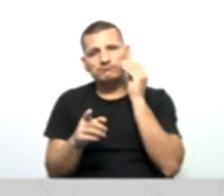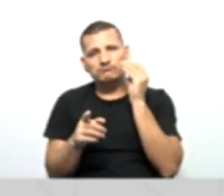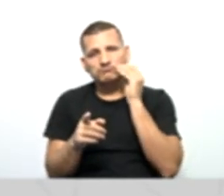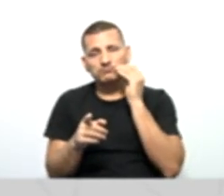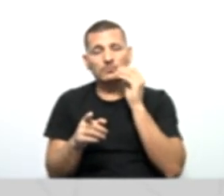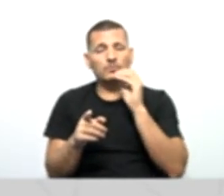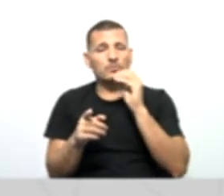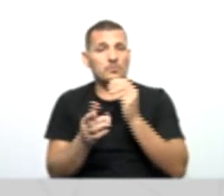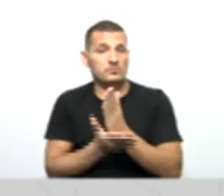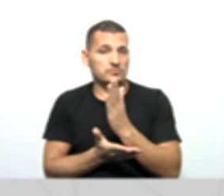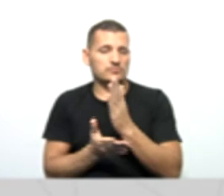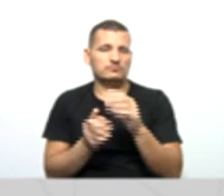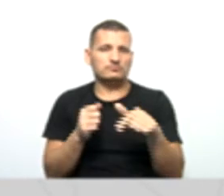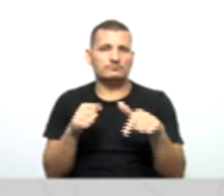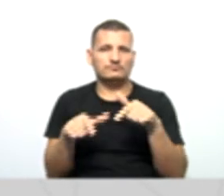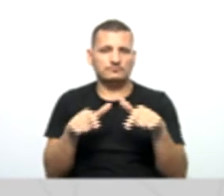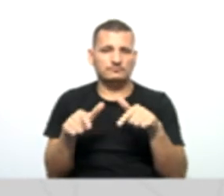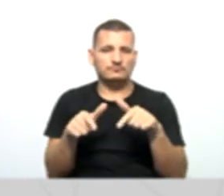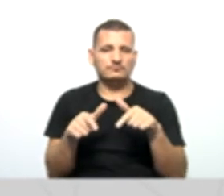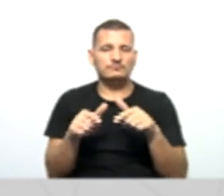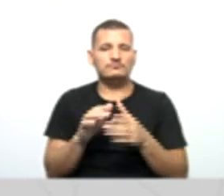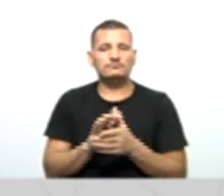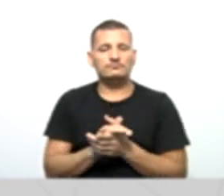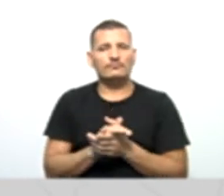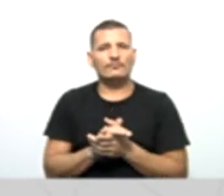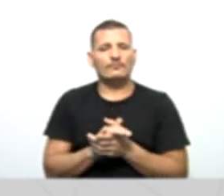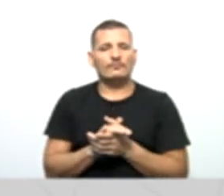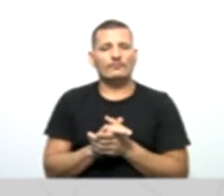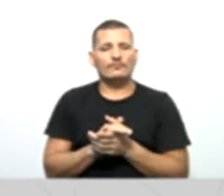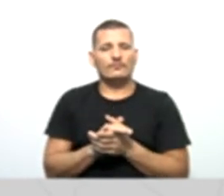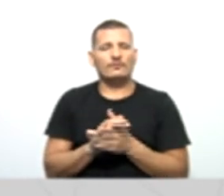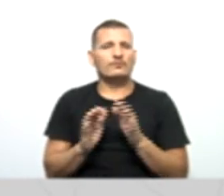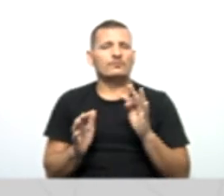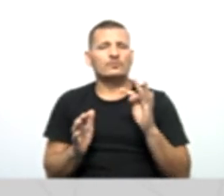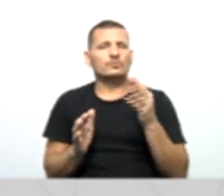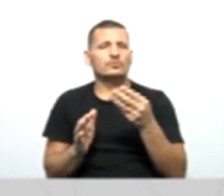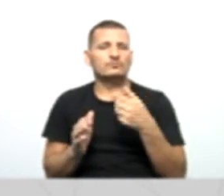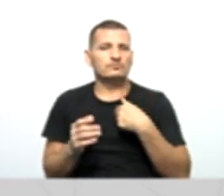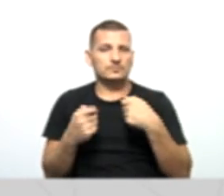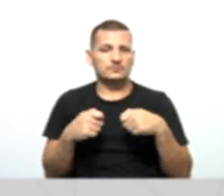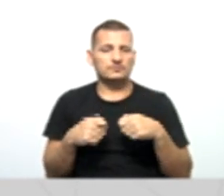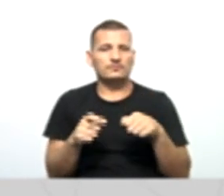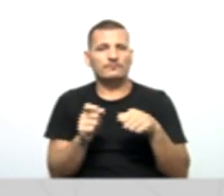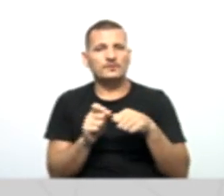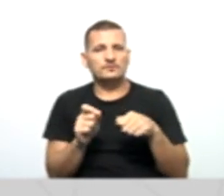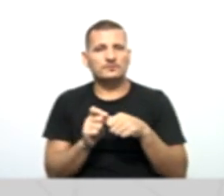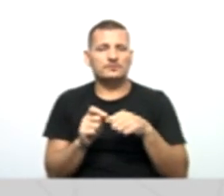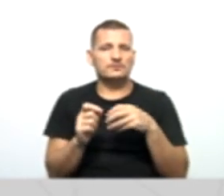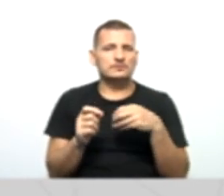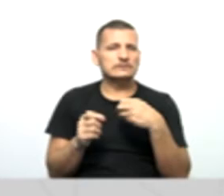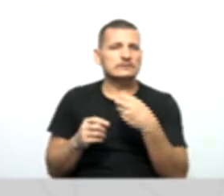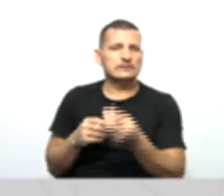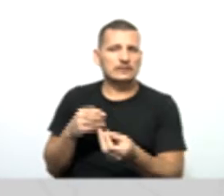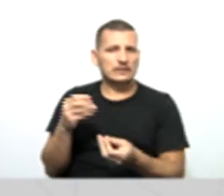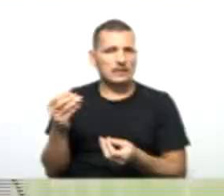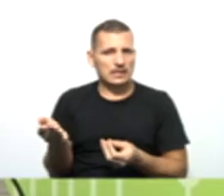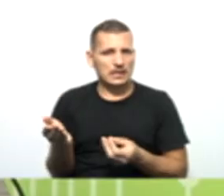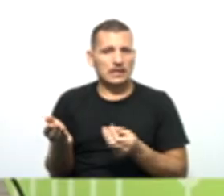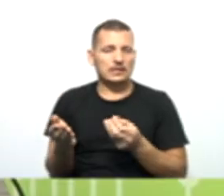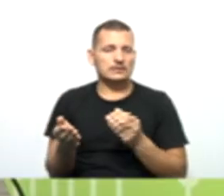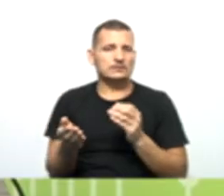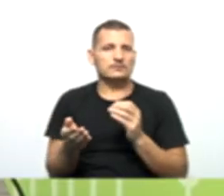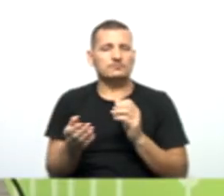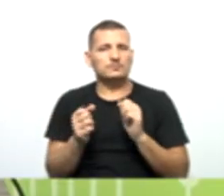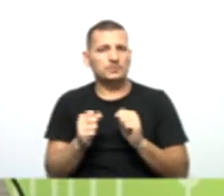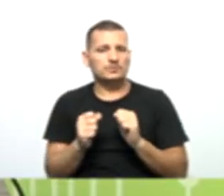do trabalho. Tudo que eu preciso fazer, todas as atividades, tudo que eu preciso de entrega para poder